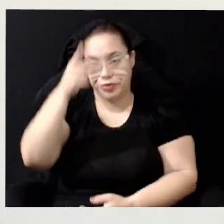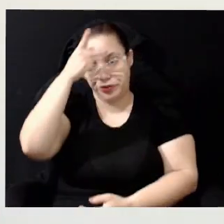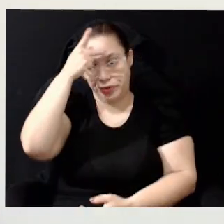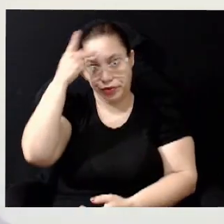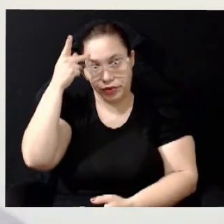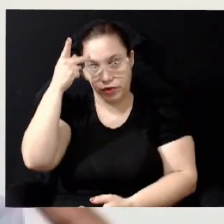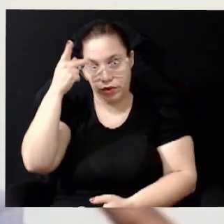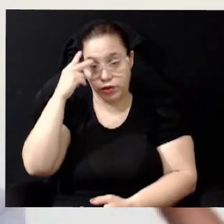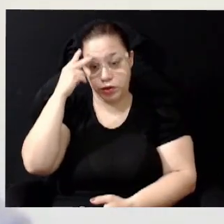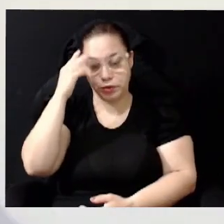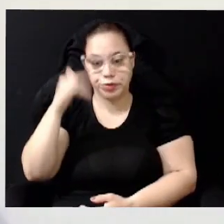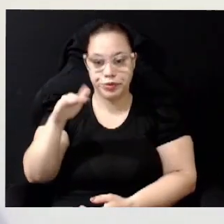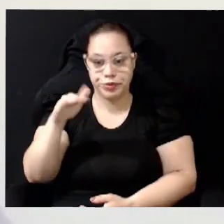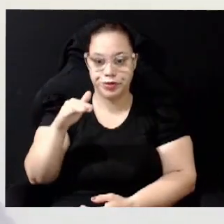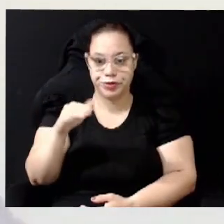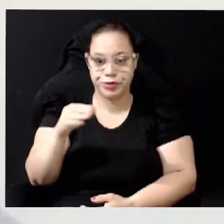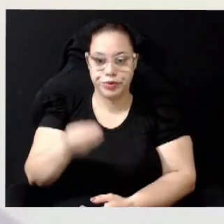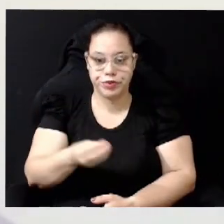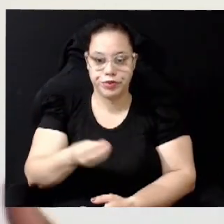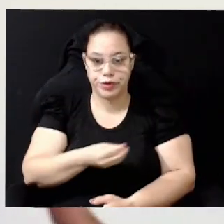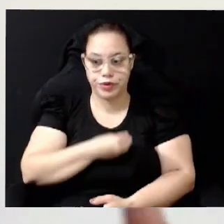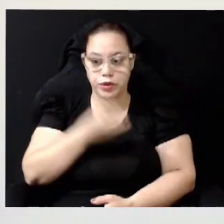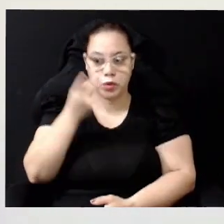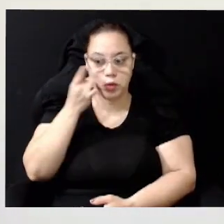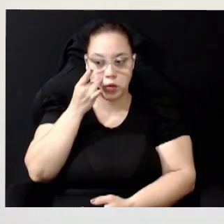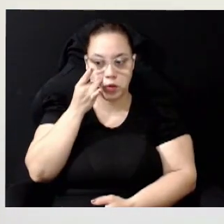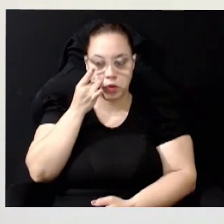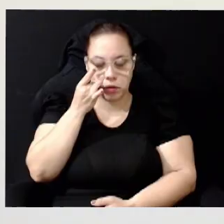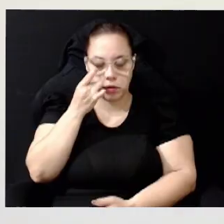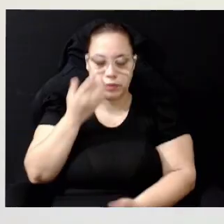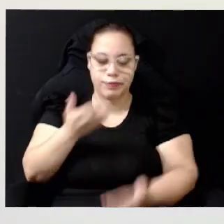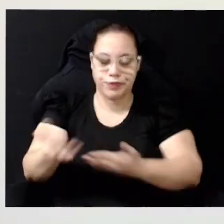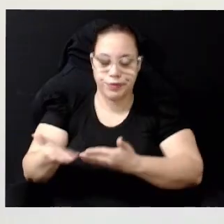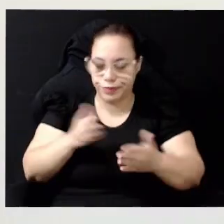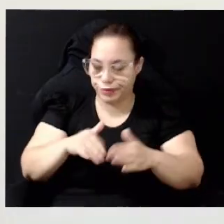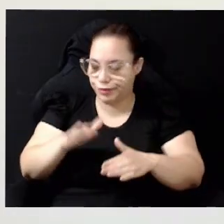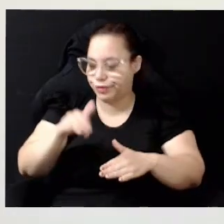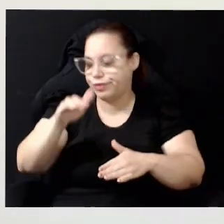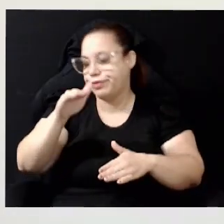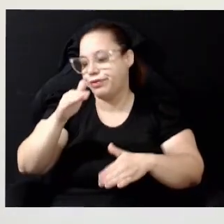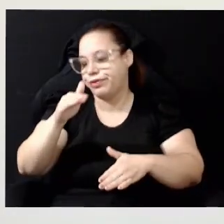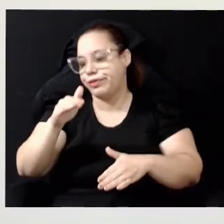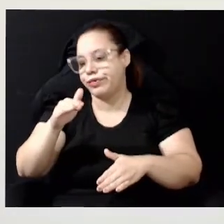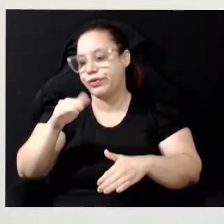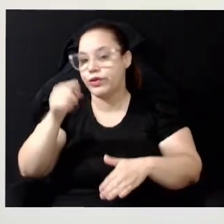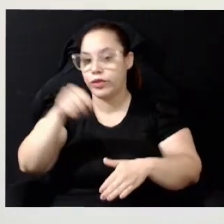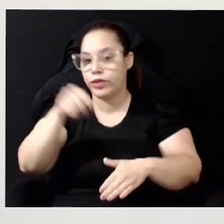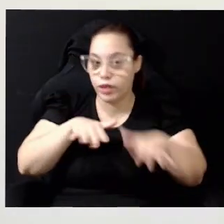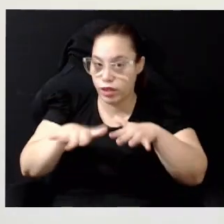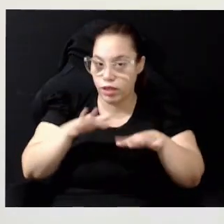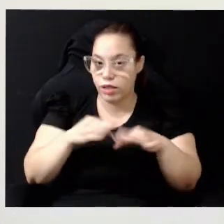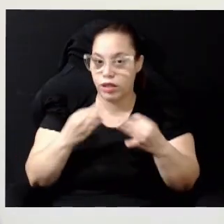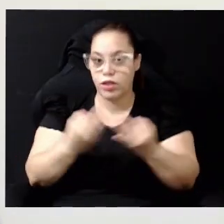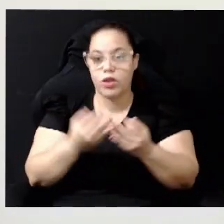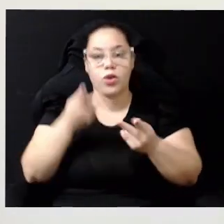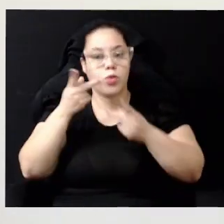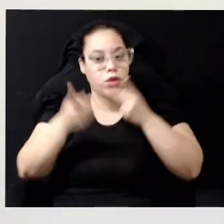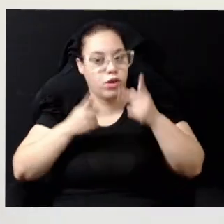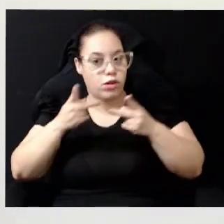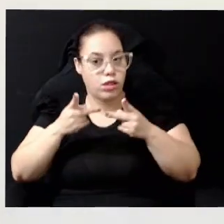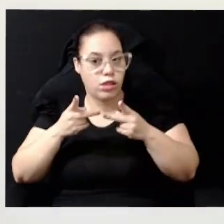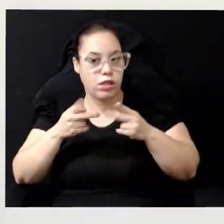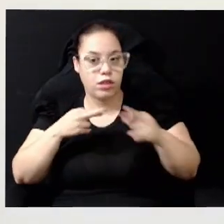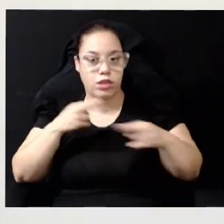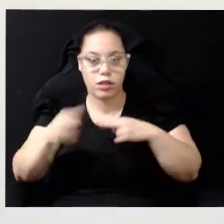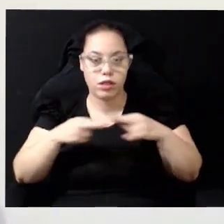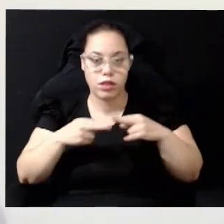mais presentes com a família, participam mais daquele momento. E como você falou, isso tem uma relação muito